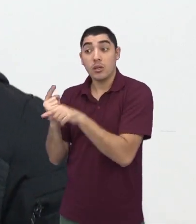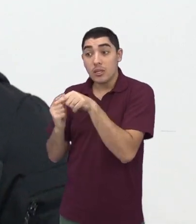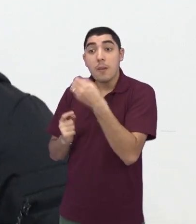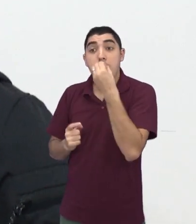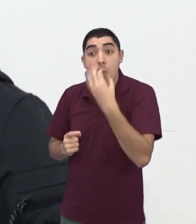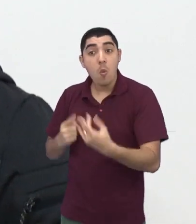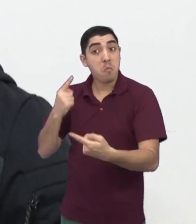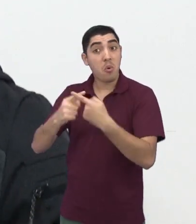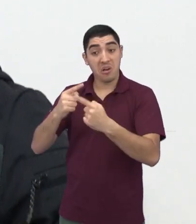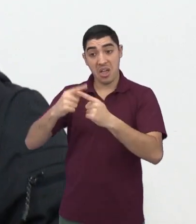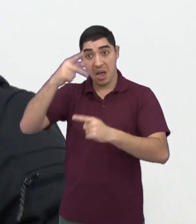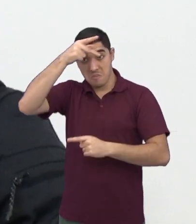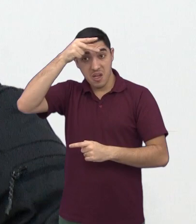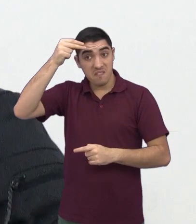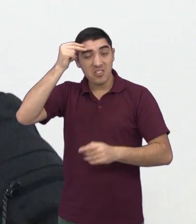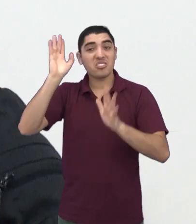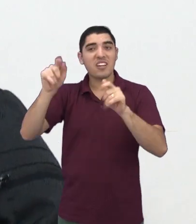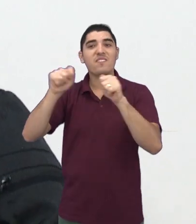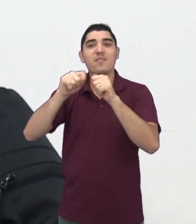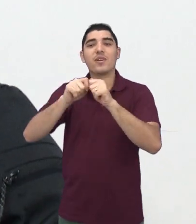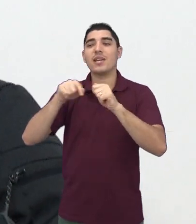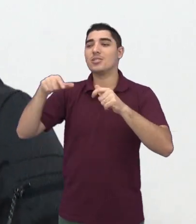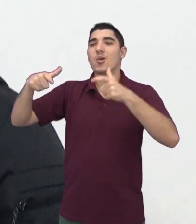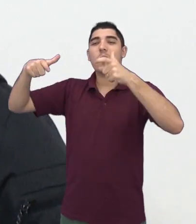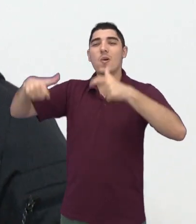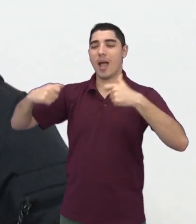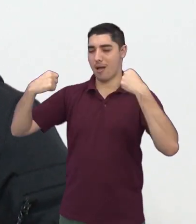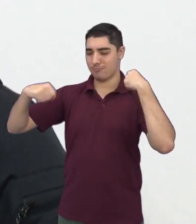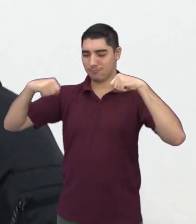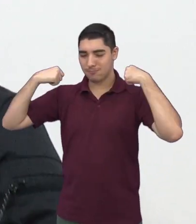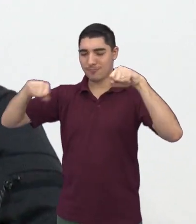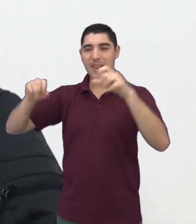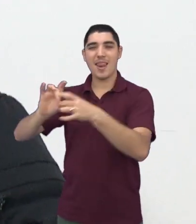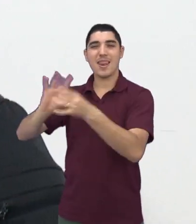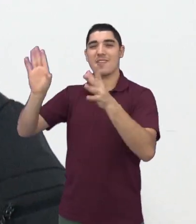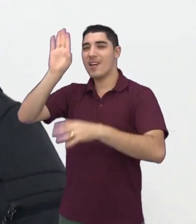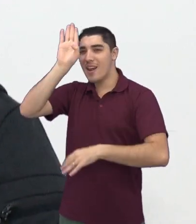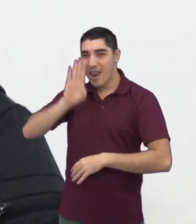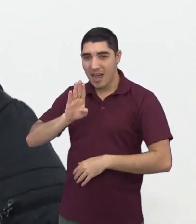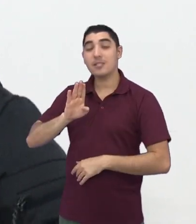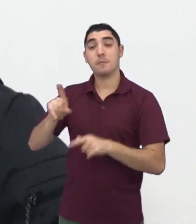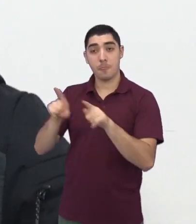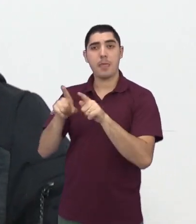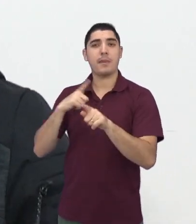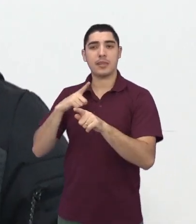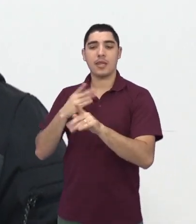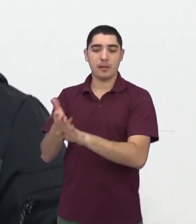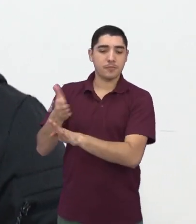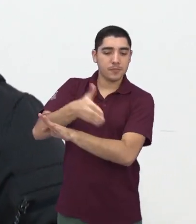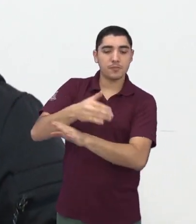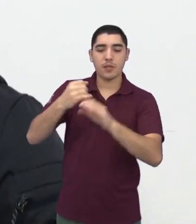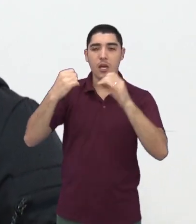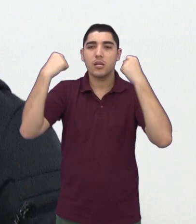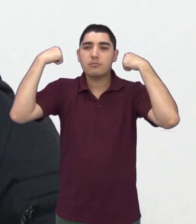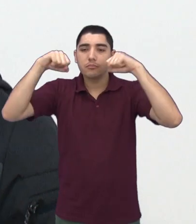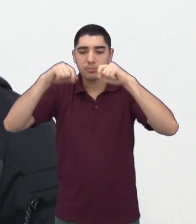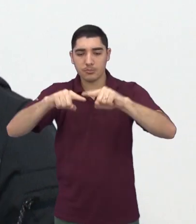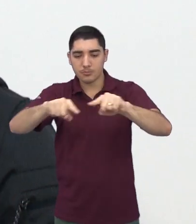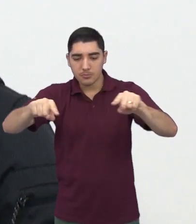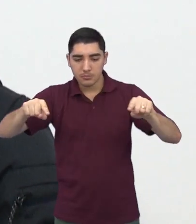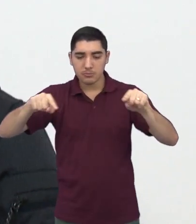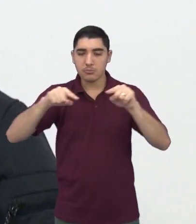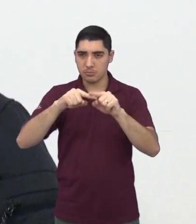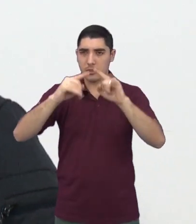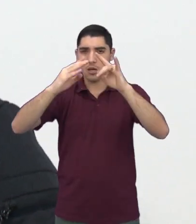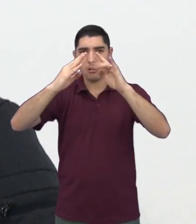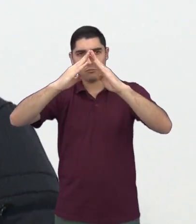bom porque a prefeitura já fez até aquelas academias ao ar livre, tem profissionais de educação física no poliesportivo, nessas academias ao ar livre, para